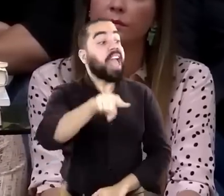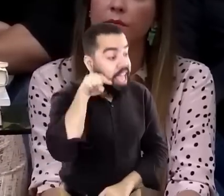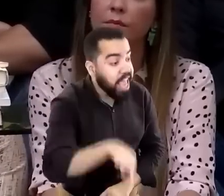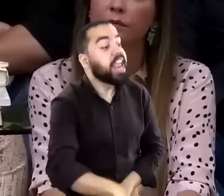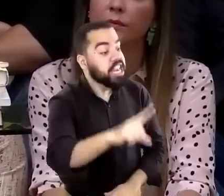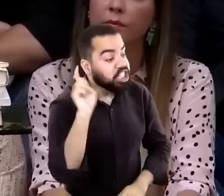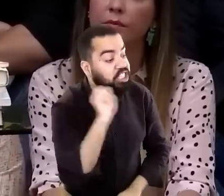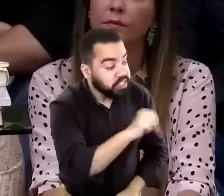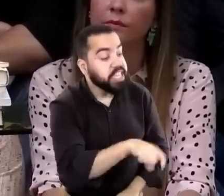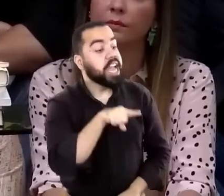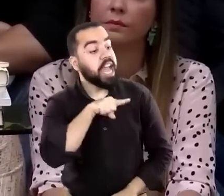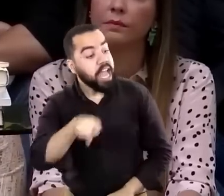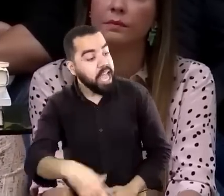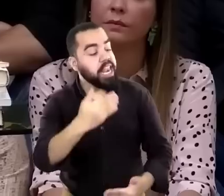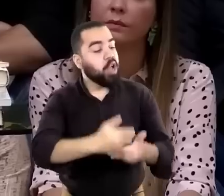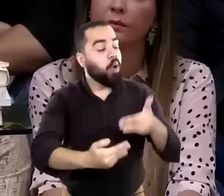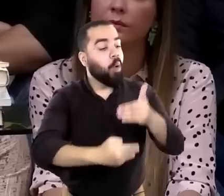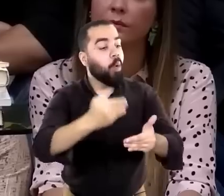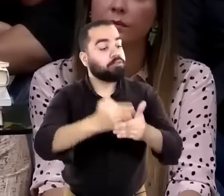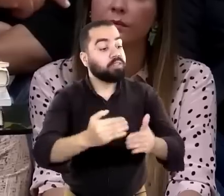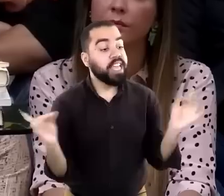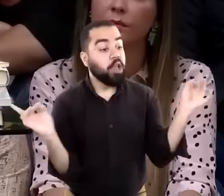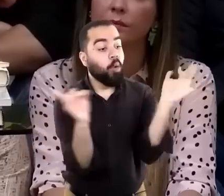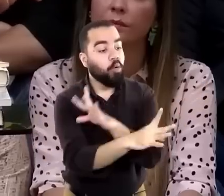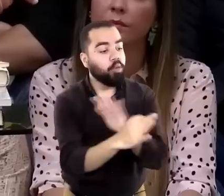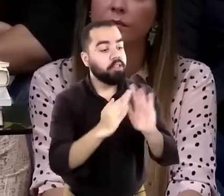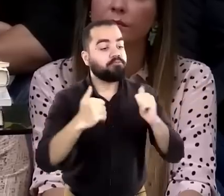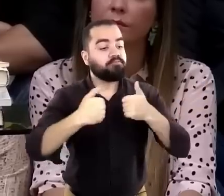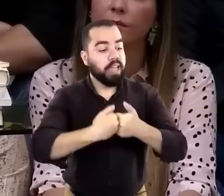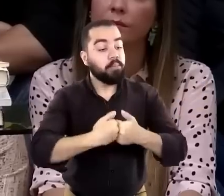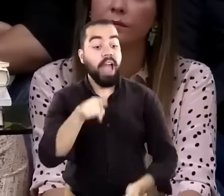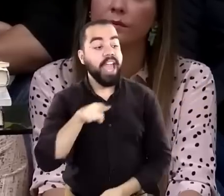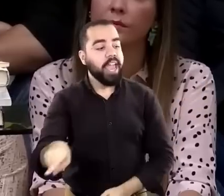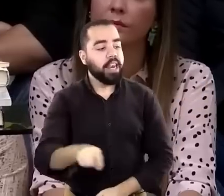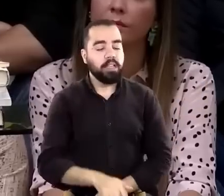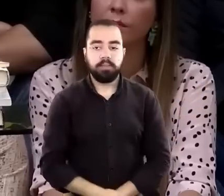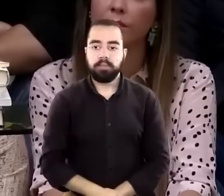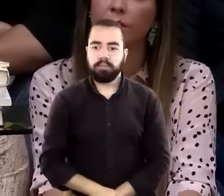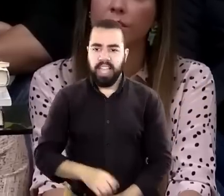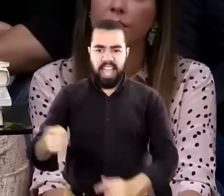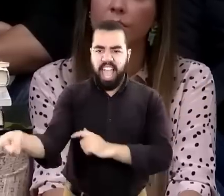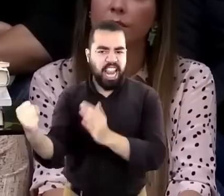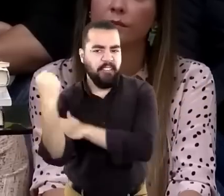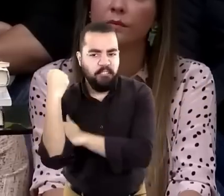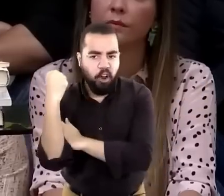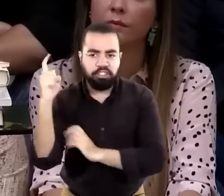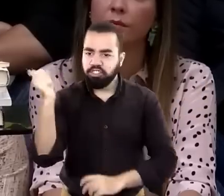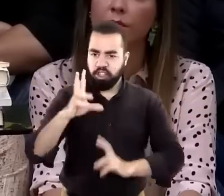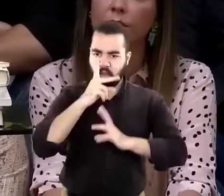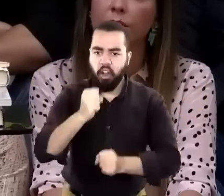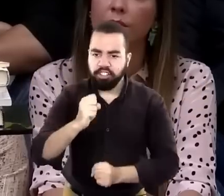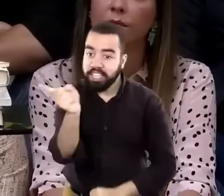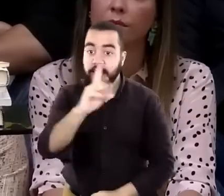mesmo, ele vai lançar a última pedra de remate, ele vai concluir essa obra, não é por causa da força dele, é porque o